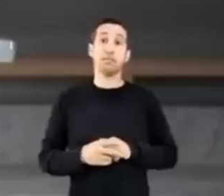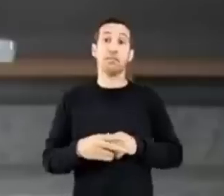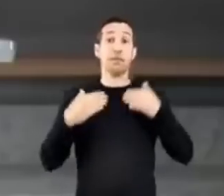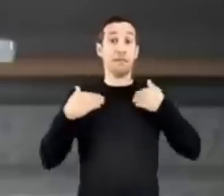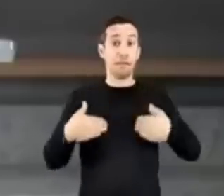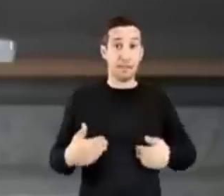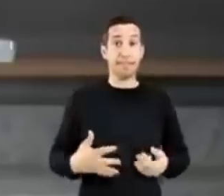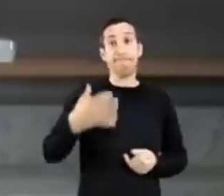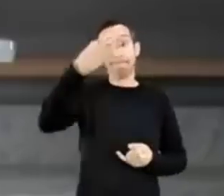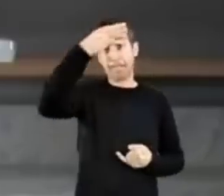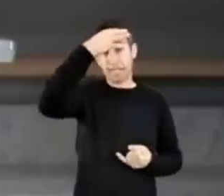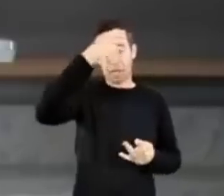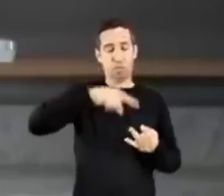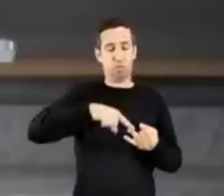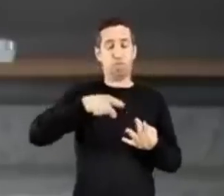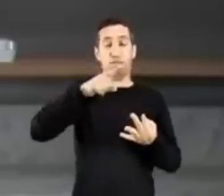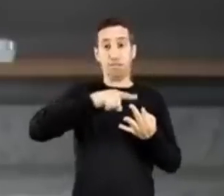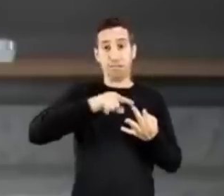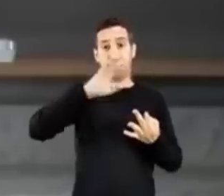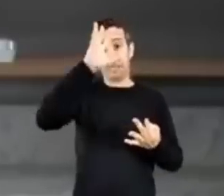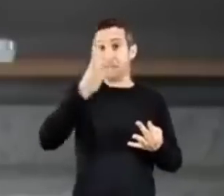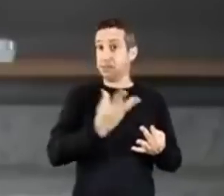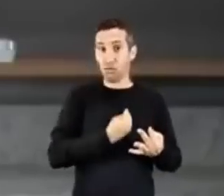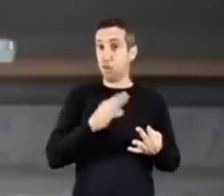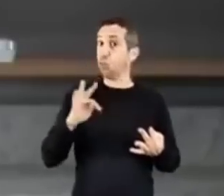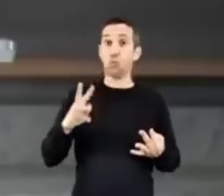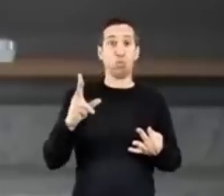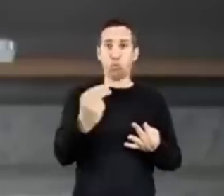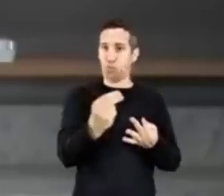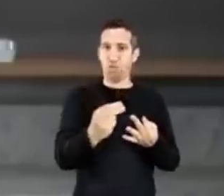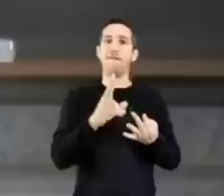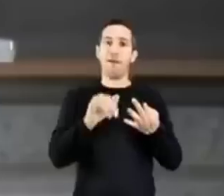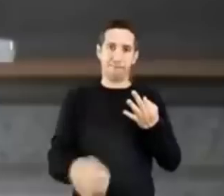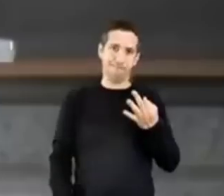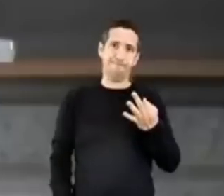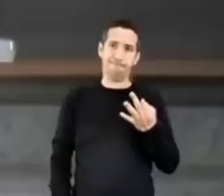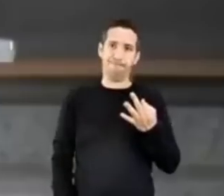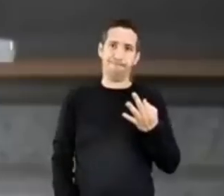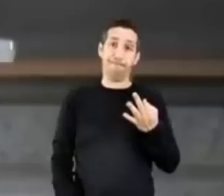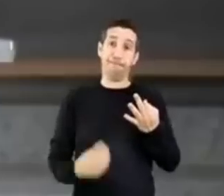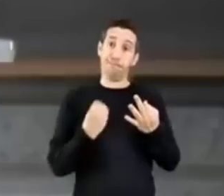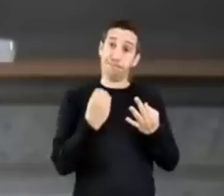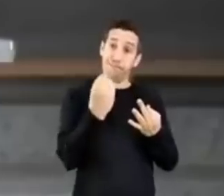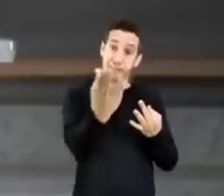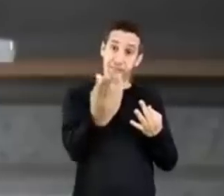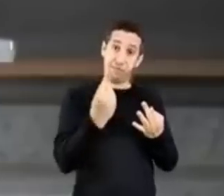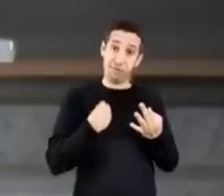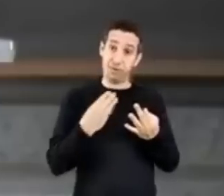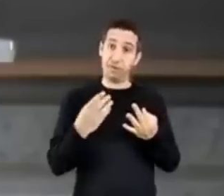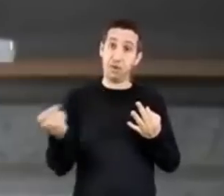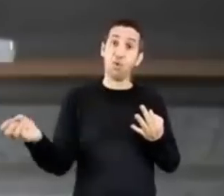espiritual tudo e vai dar a você EA mim um novo céu é uma nova terra